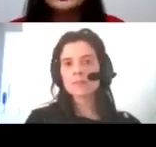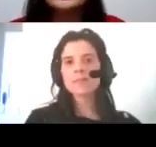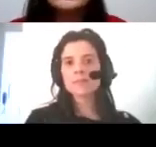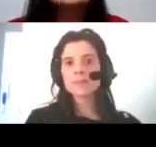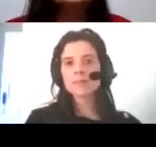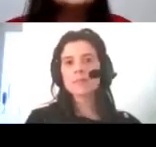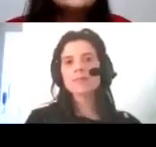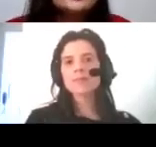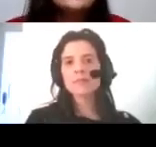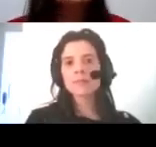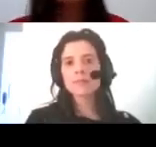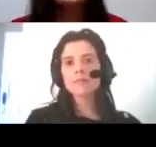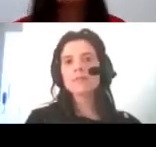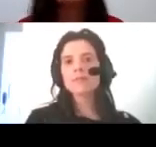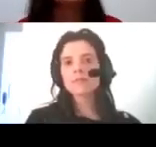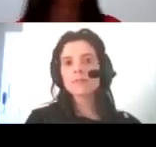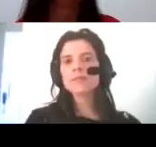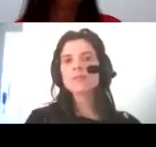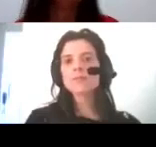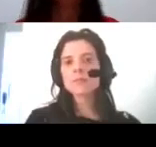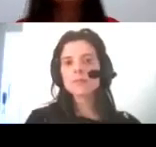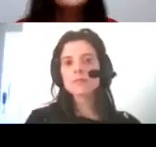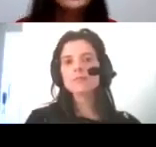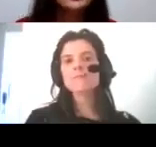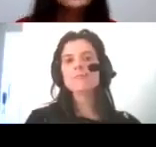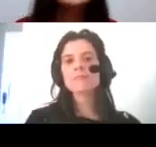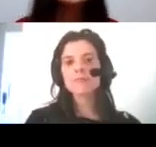conduta humana, é distinguir entre o que é certo